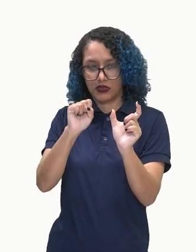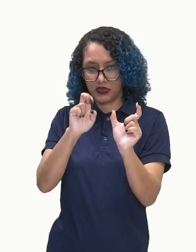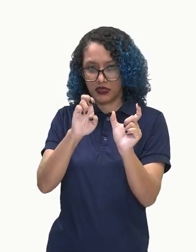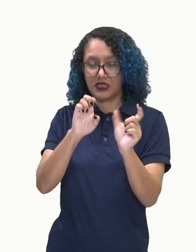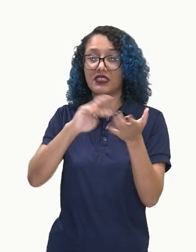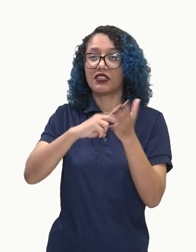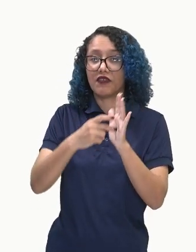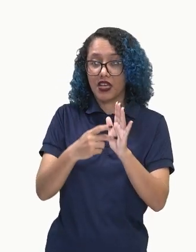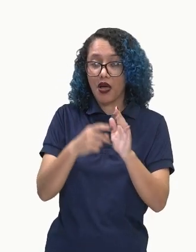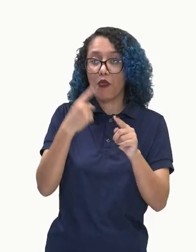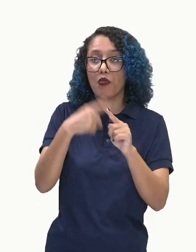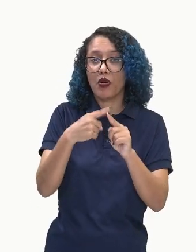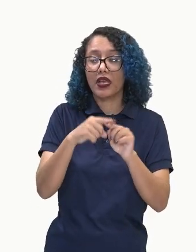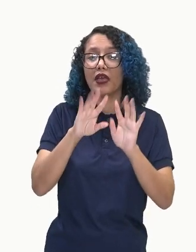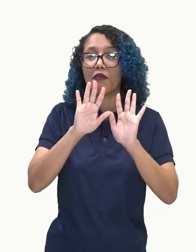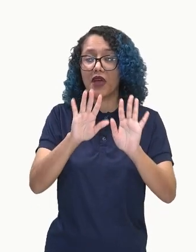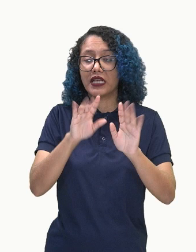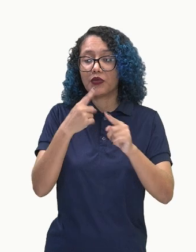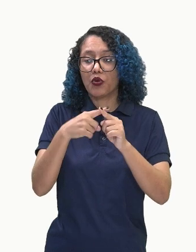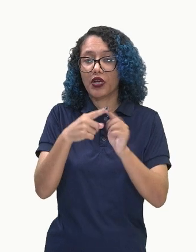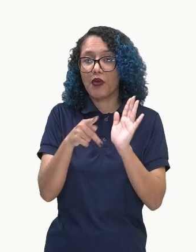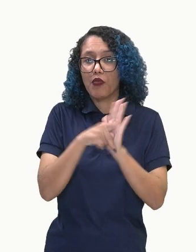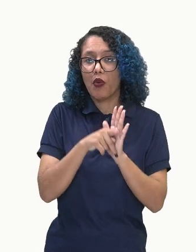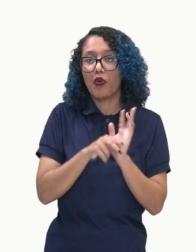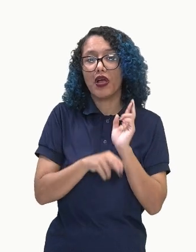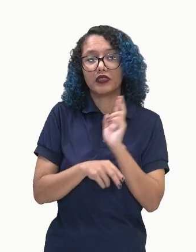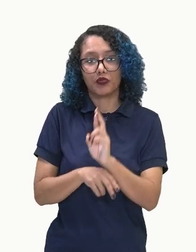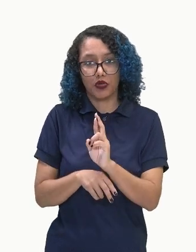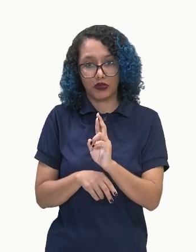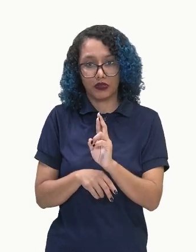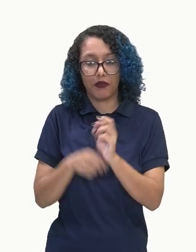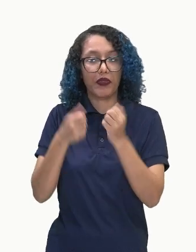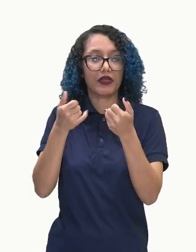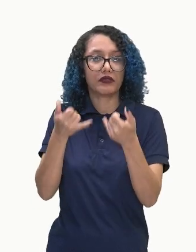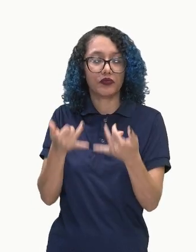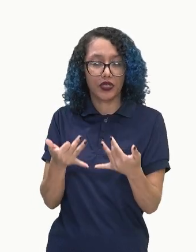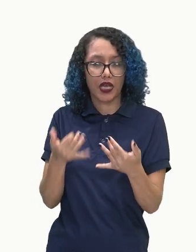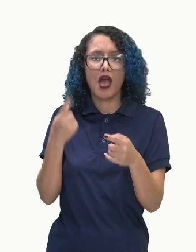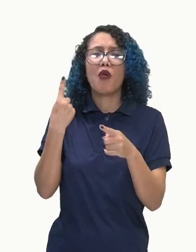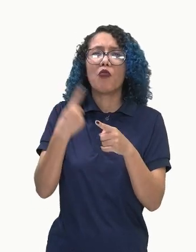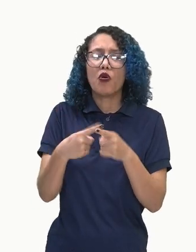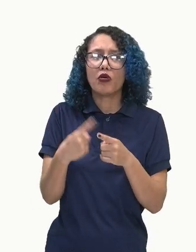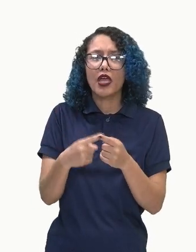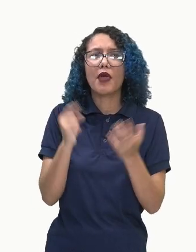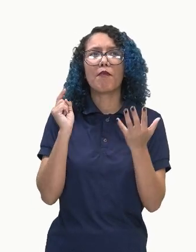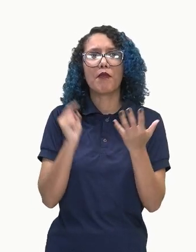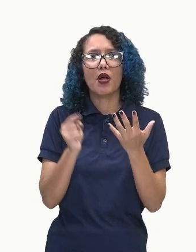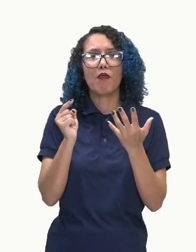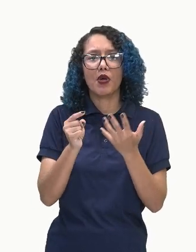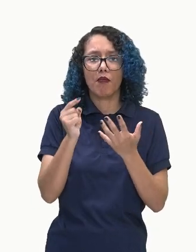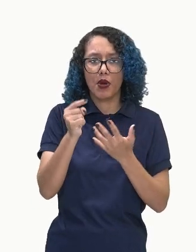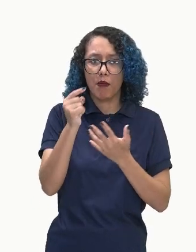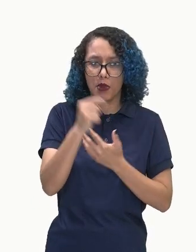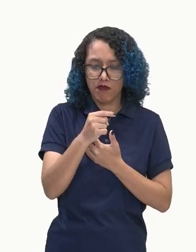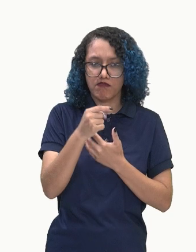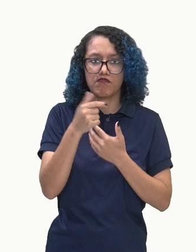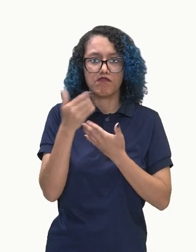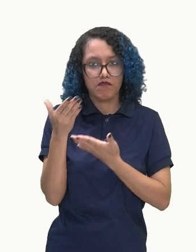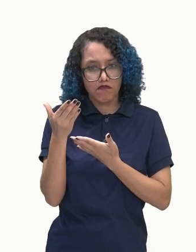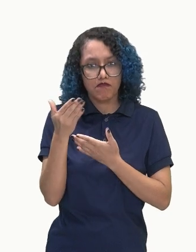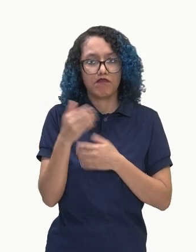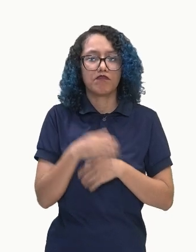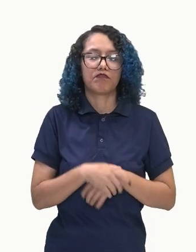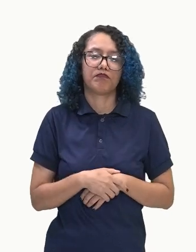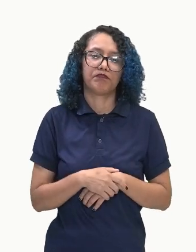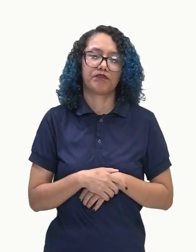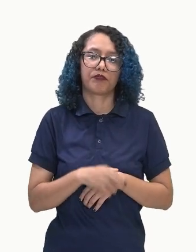certo? Então a pergunta vai utilizar why e a resposta porquê vai ser because. Então because vai